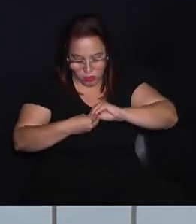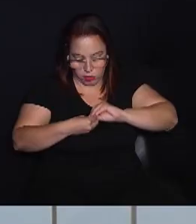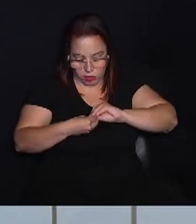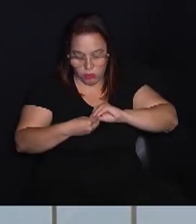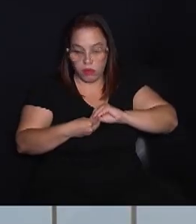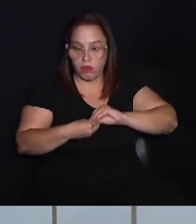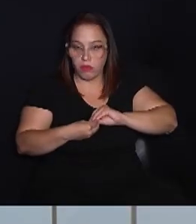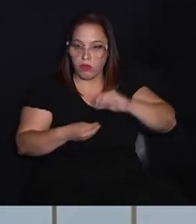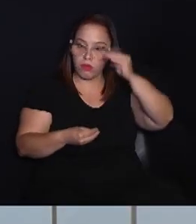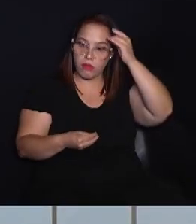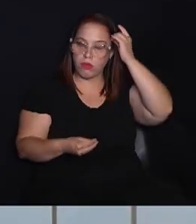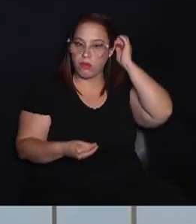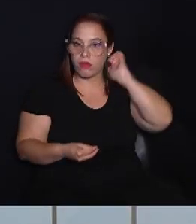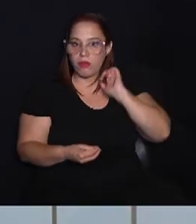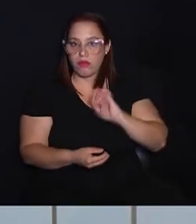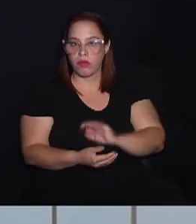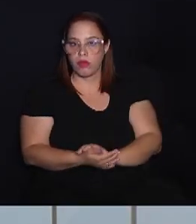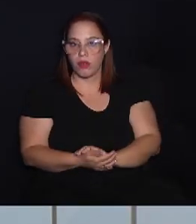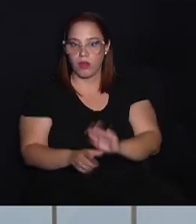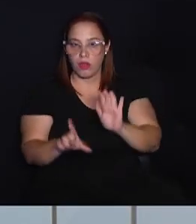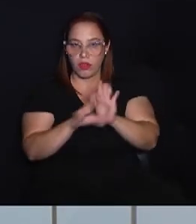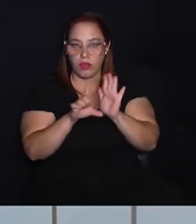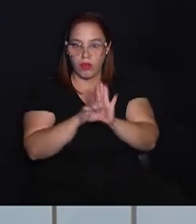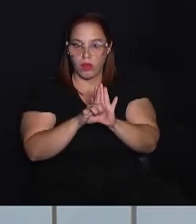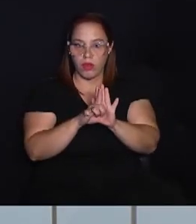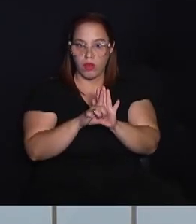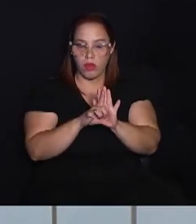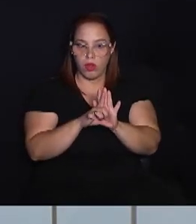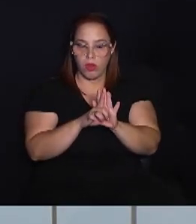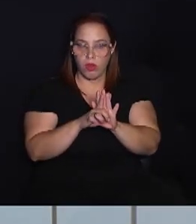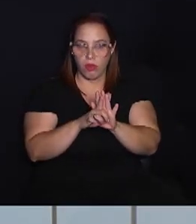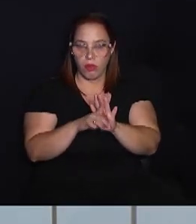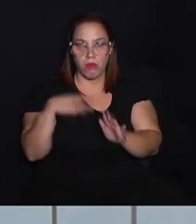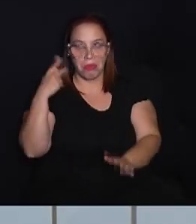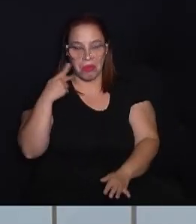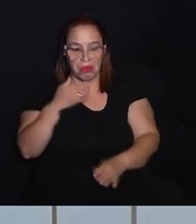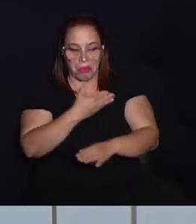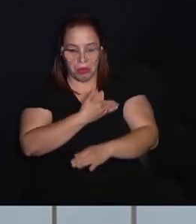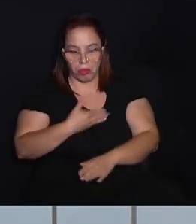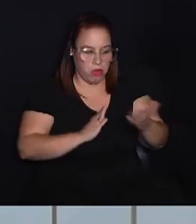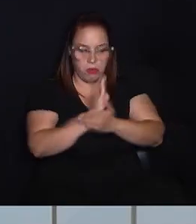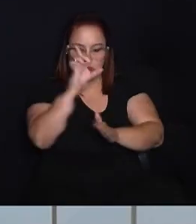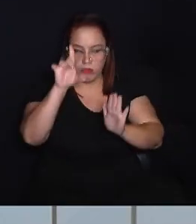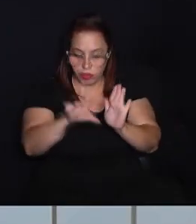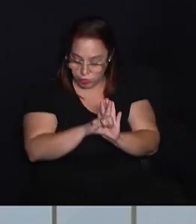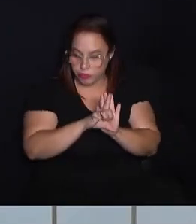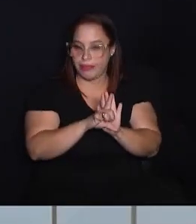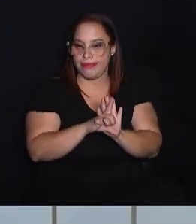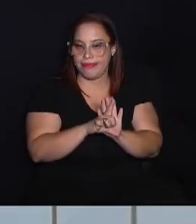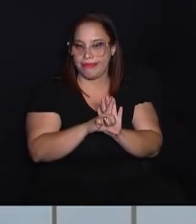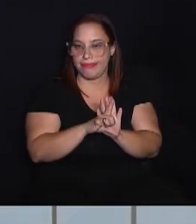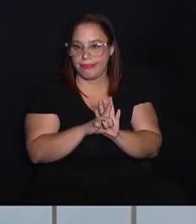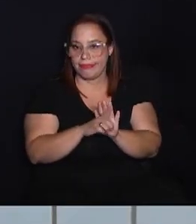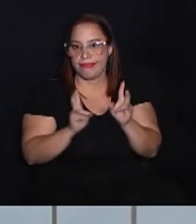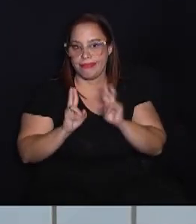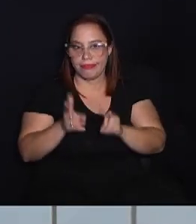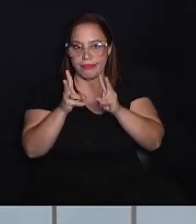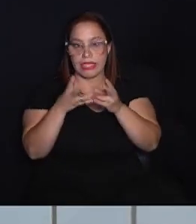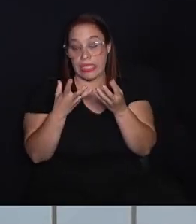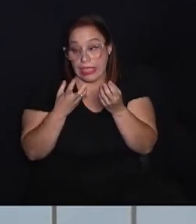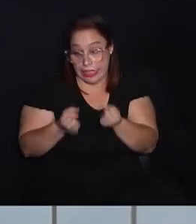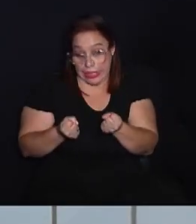hídricos, o presidente Luiz Rossini fala com propriedade. Foi durante 10 anos presidente da Comissão de Meio Ambiente aqui na Câmara de Campinas, passou pela crise hídrica